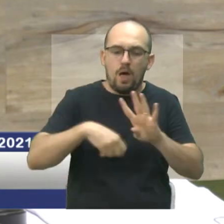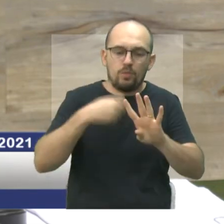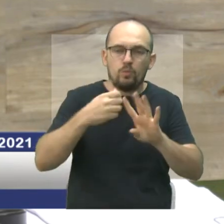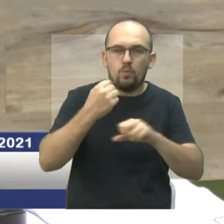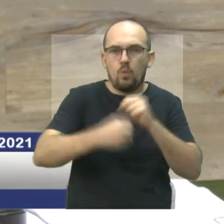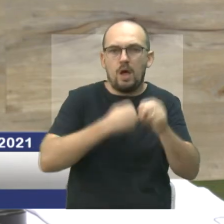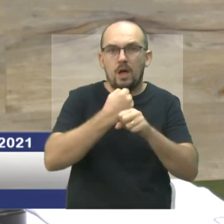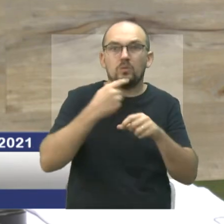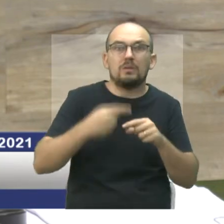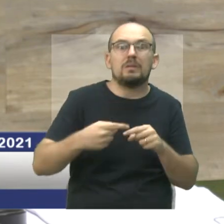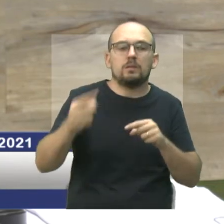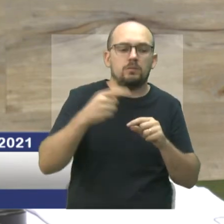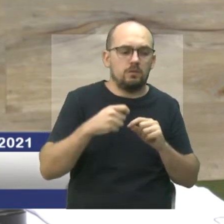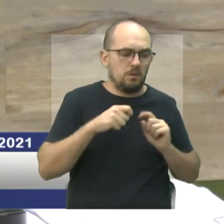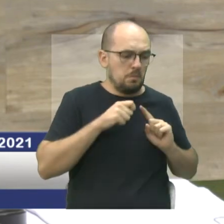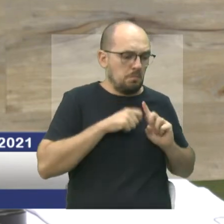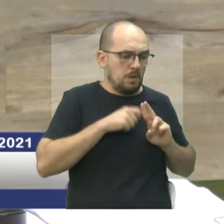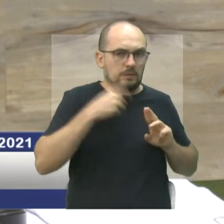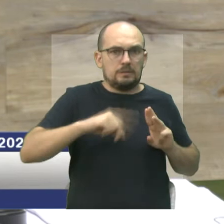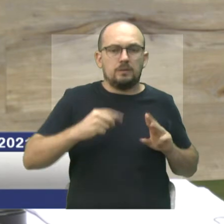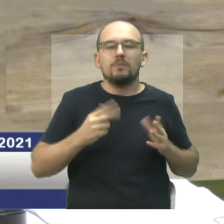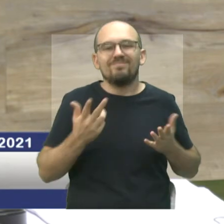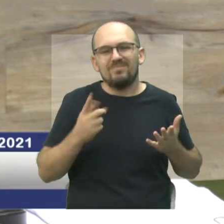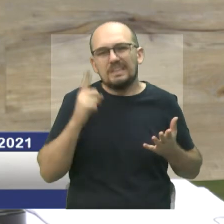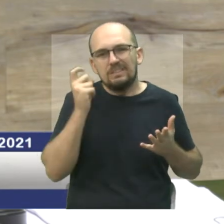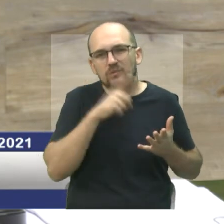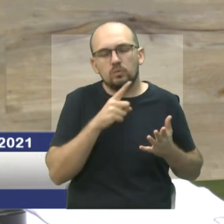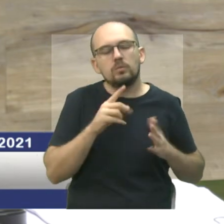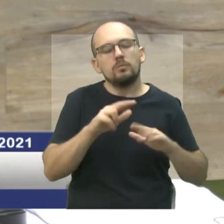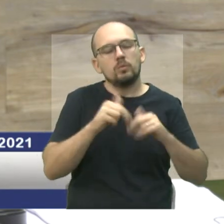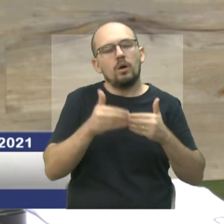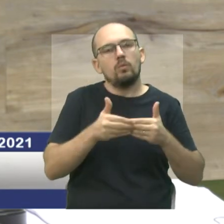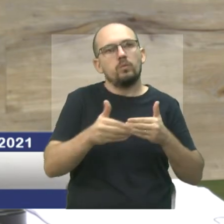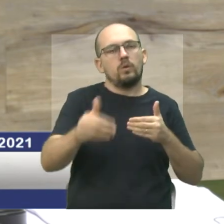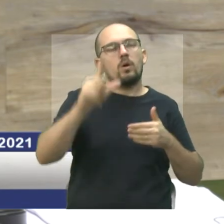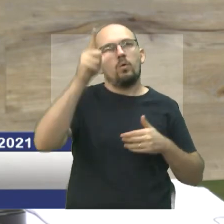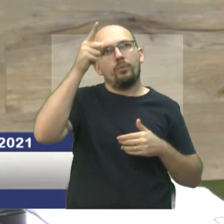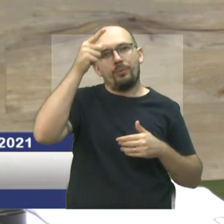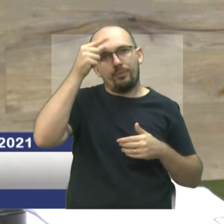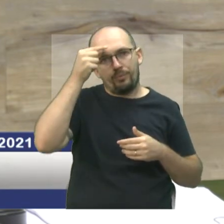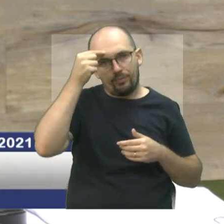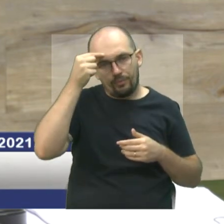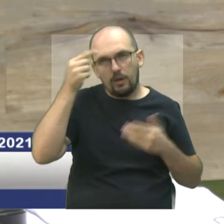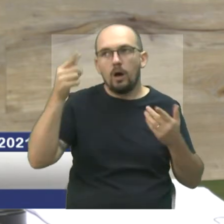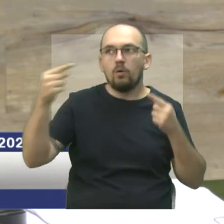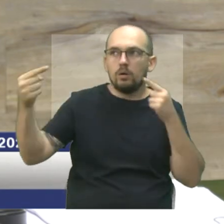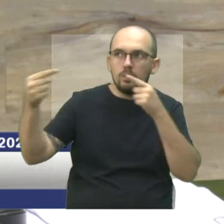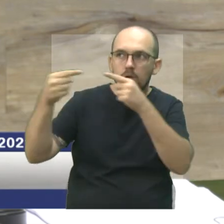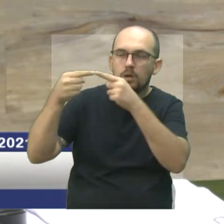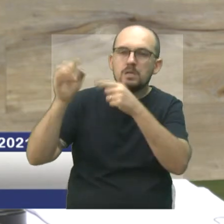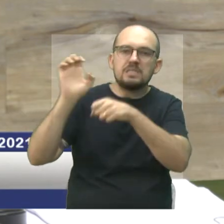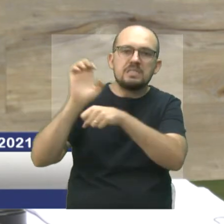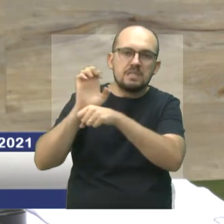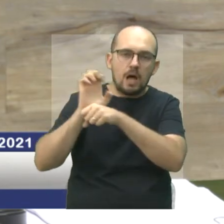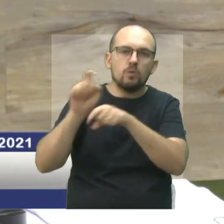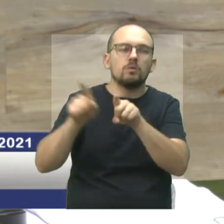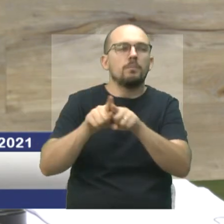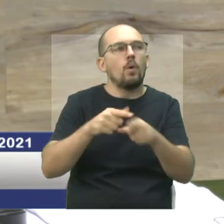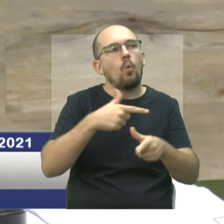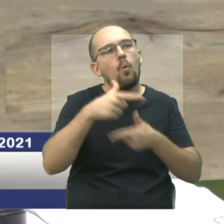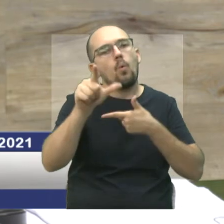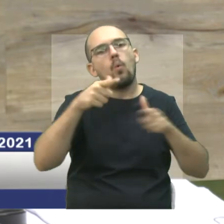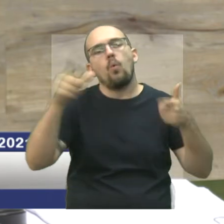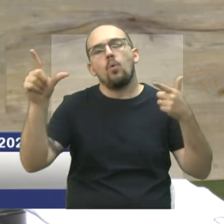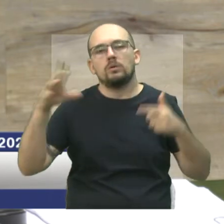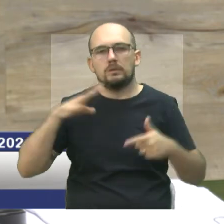começo. Então, veio também a adequar a nossa lei orgânica à do Estado e à da maioria dos municípios. Tá? Queria